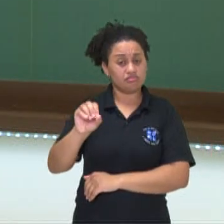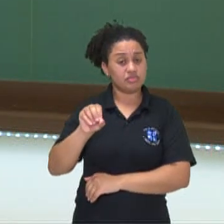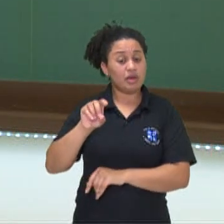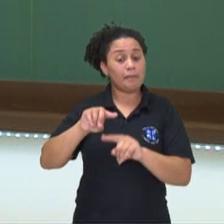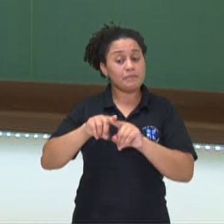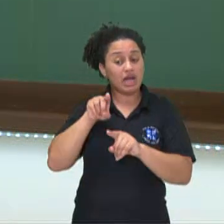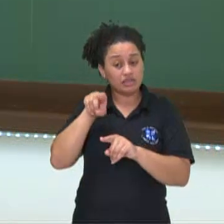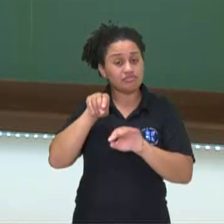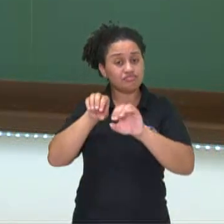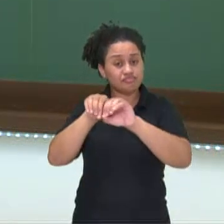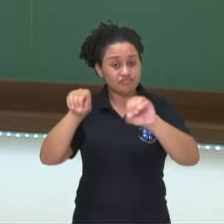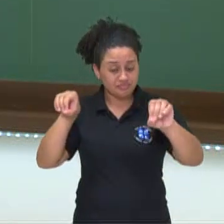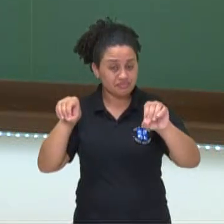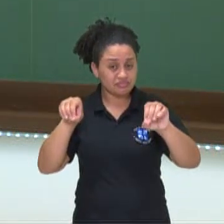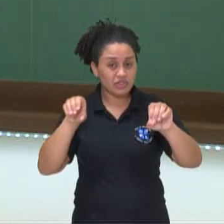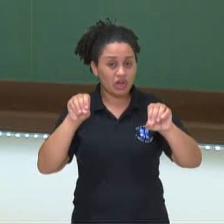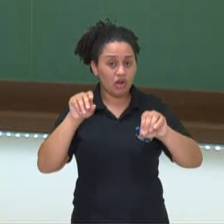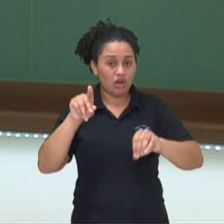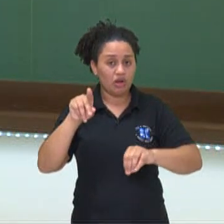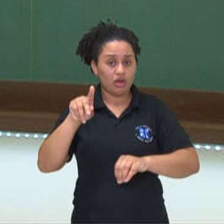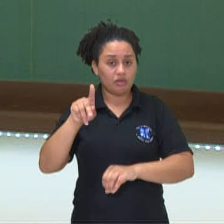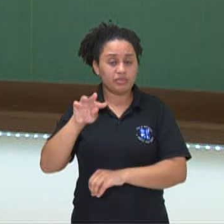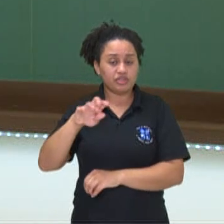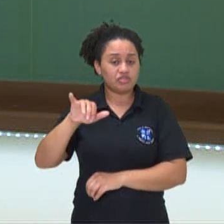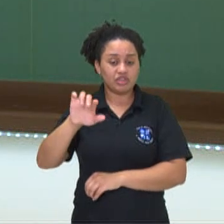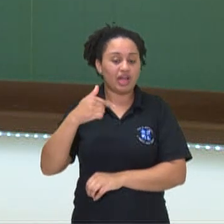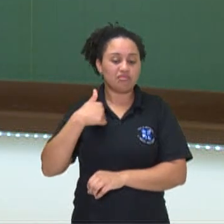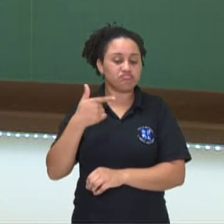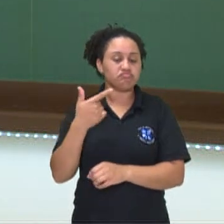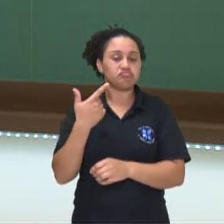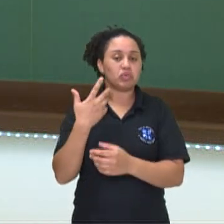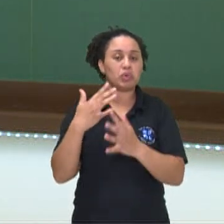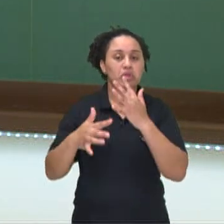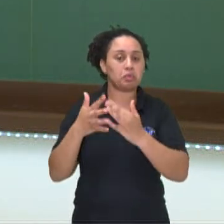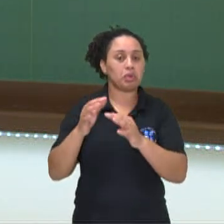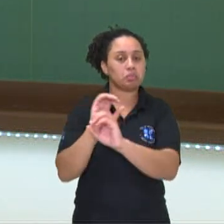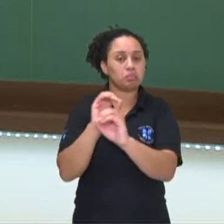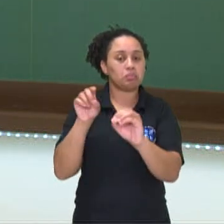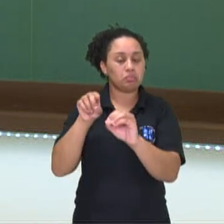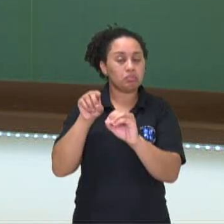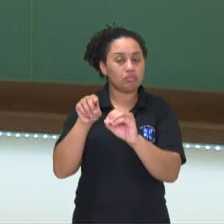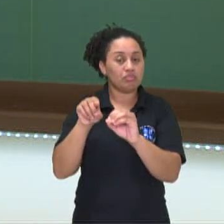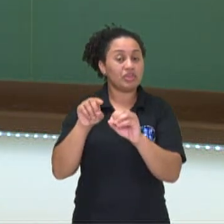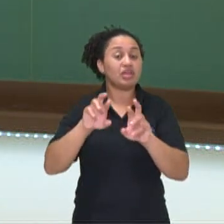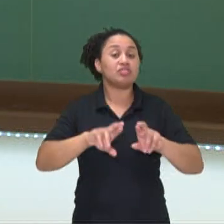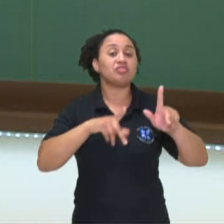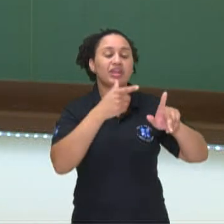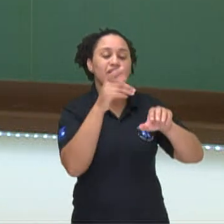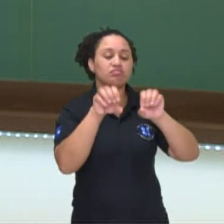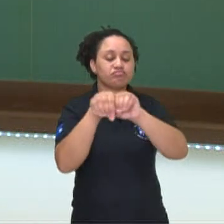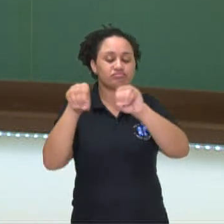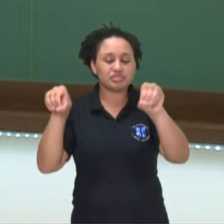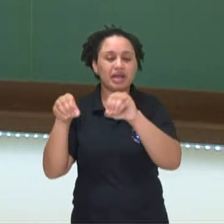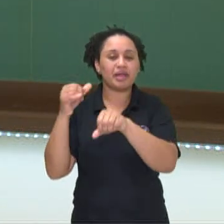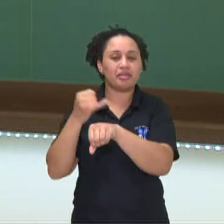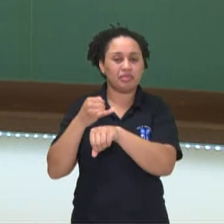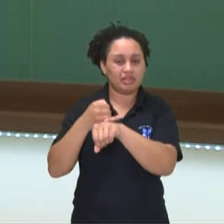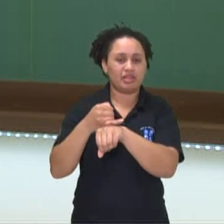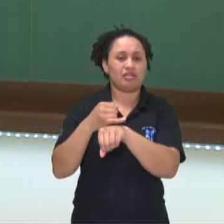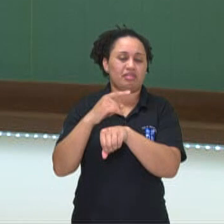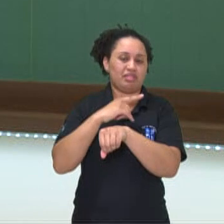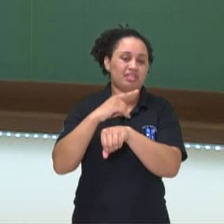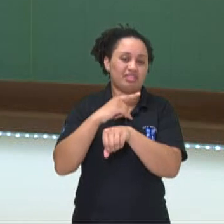fibra óptica ela não está sujeita às interferências dessas ondas, diferente dos cabos metalizados, aqueles cabos que têm na sua